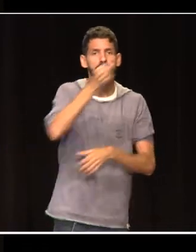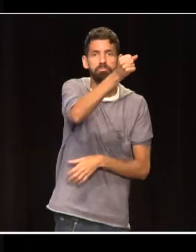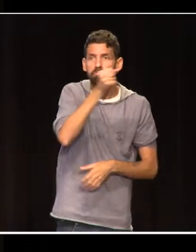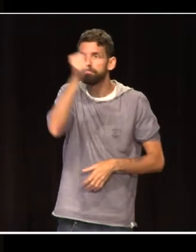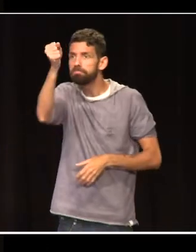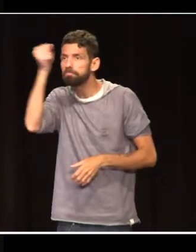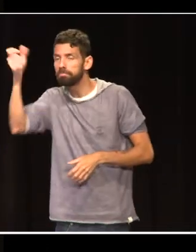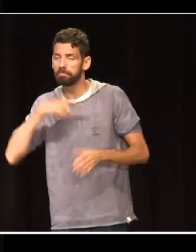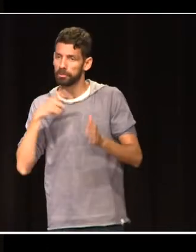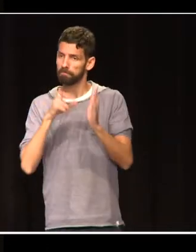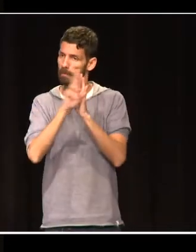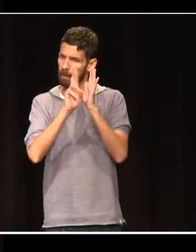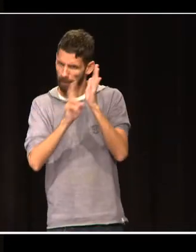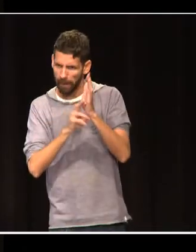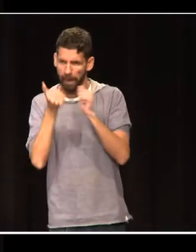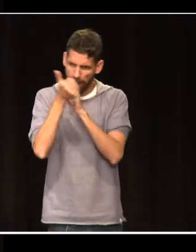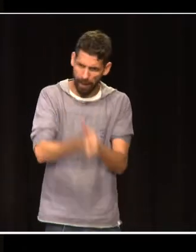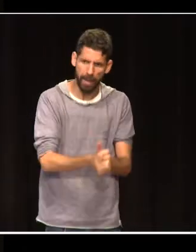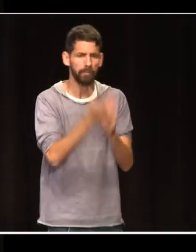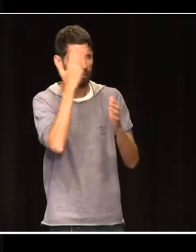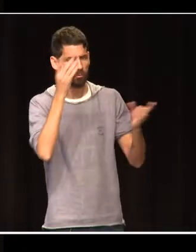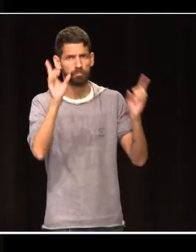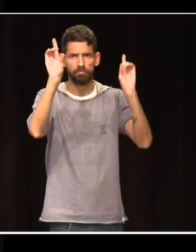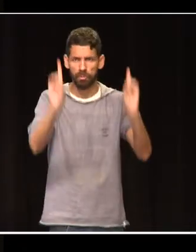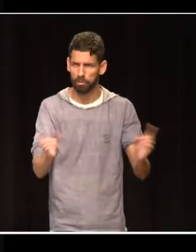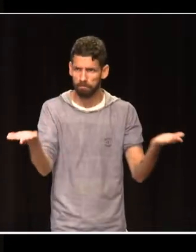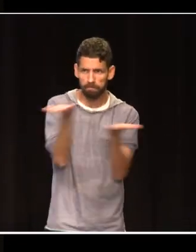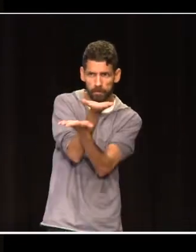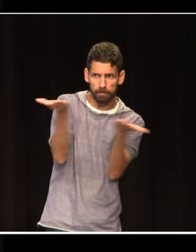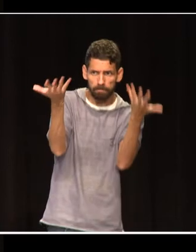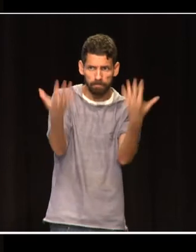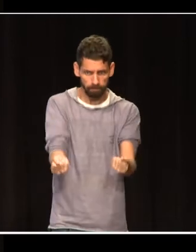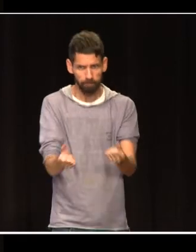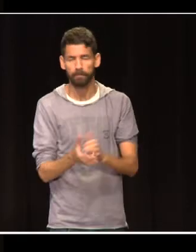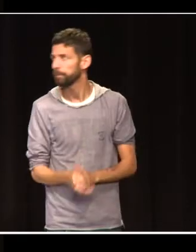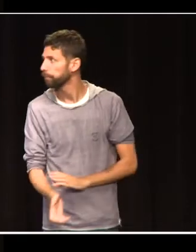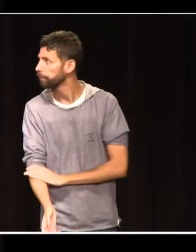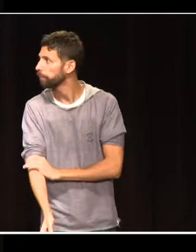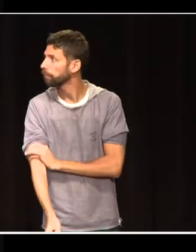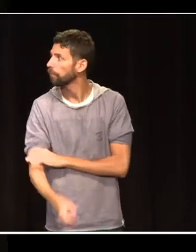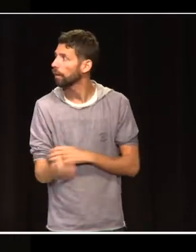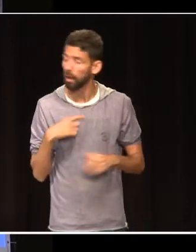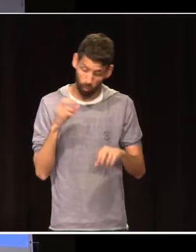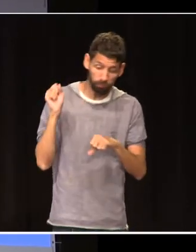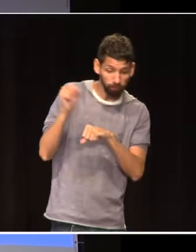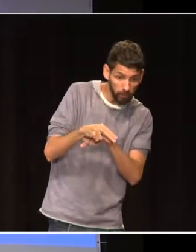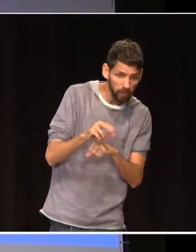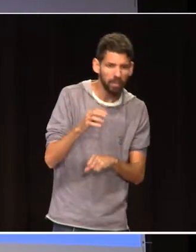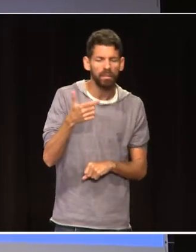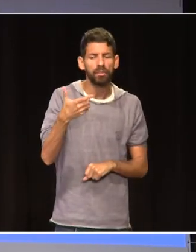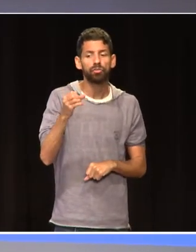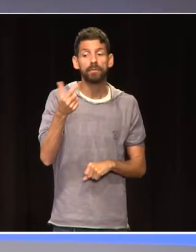sabe que tem que ter um aceite entre as duas direções. E aí, tá. E aí eu vim para cá no final